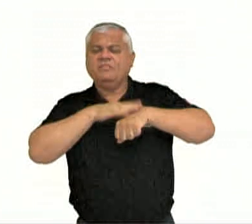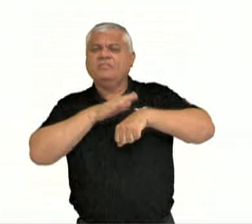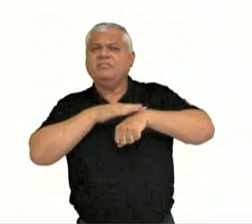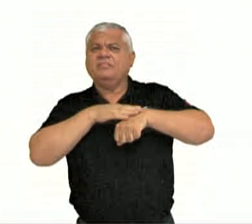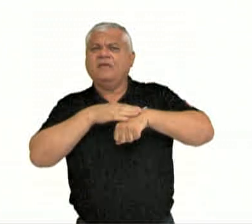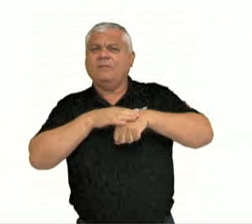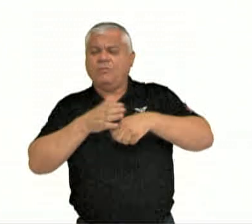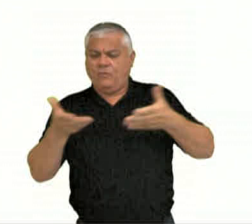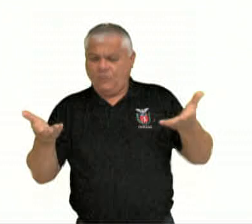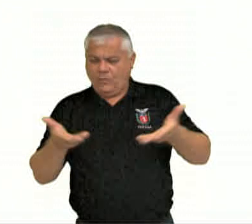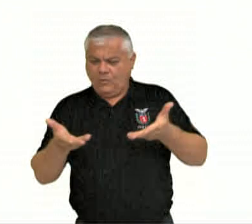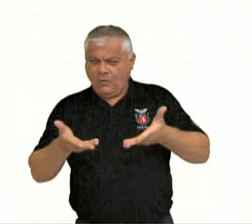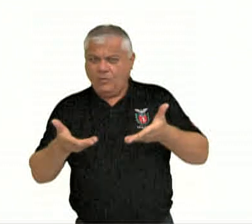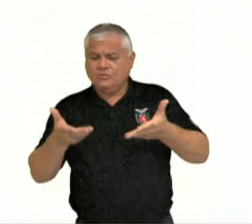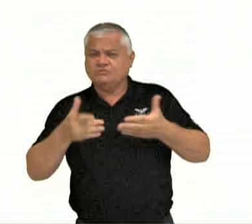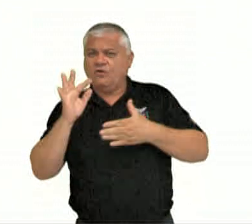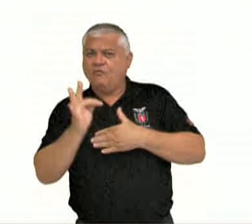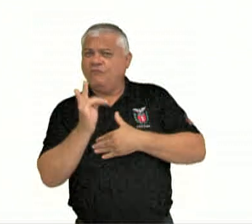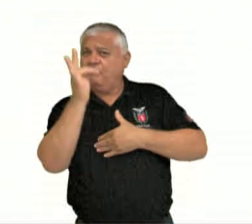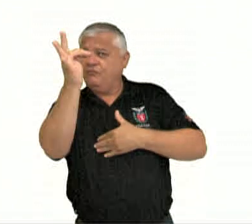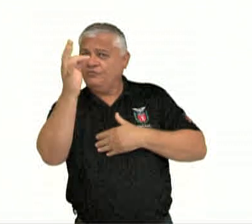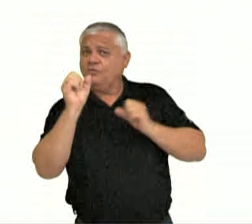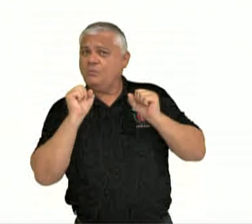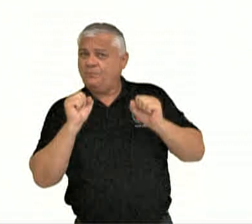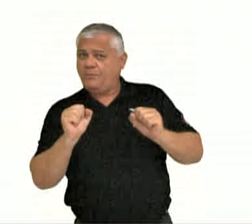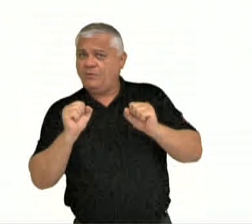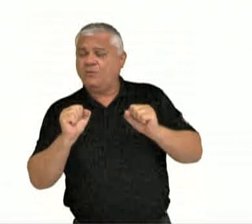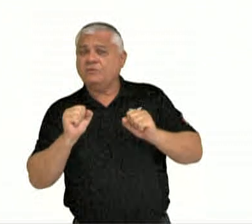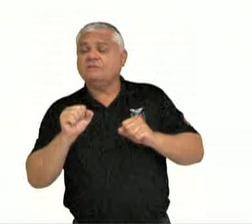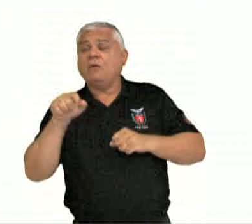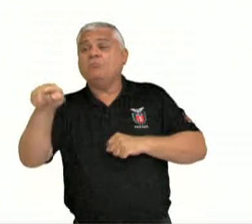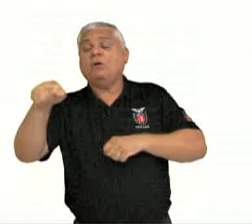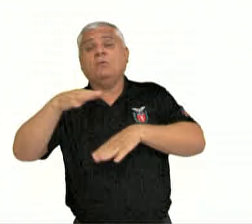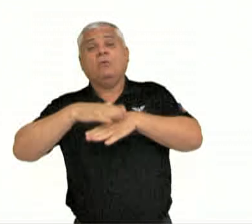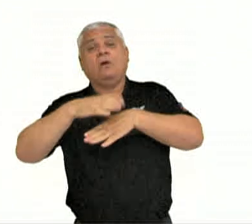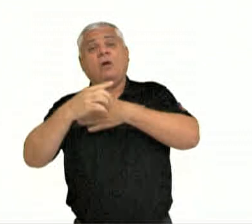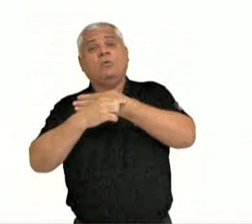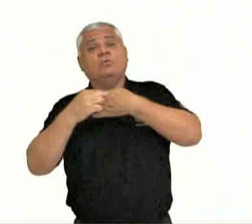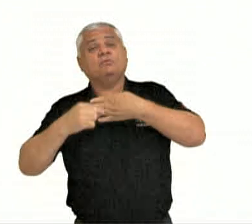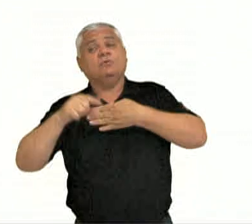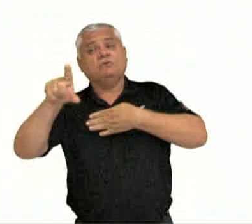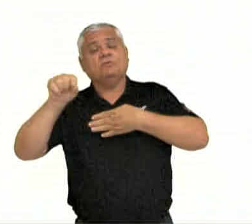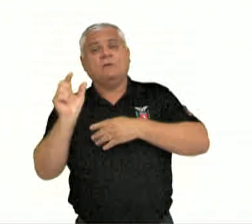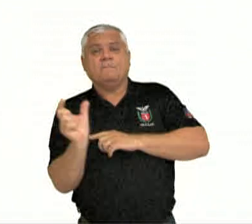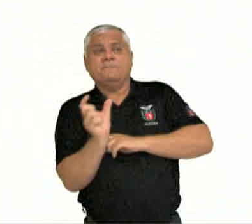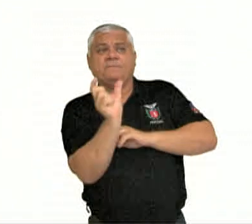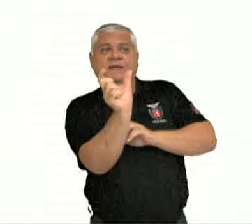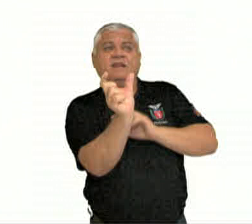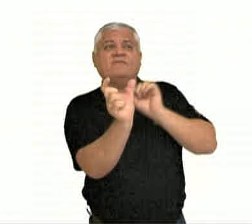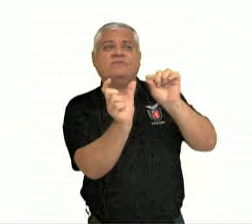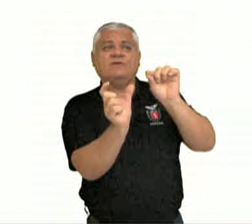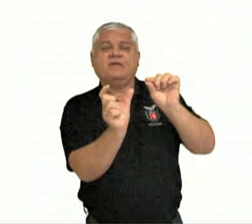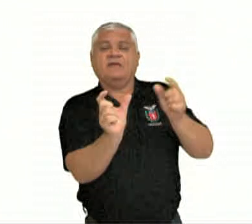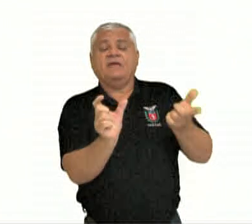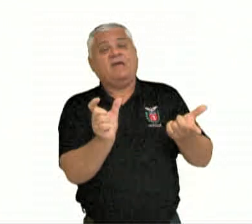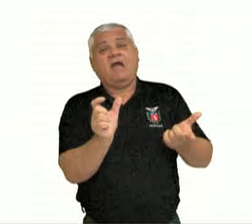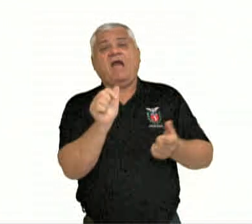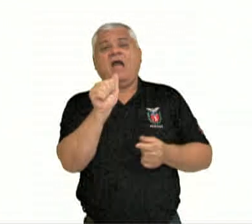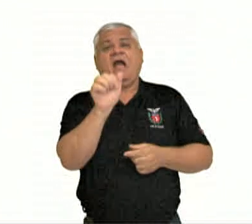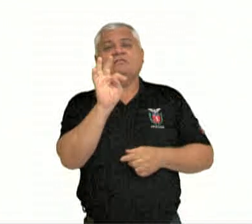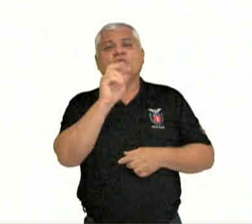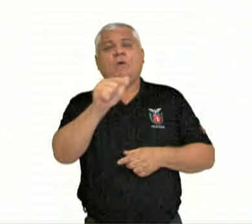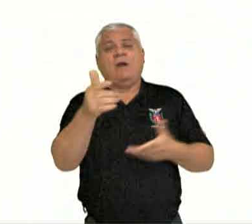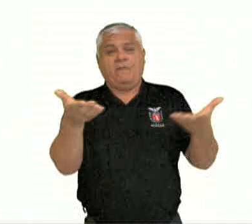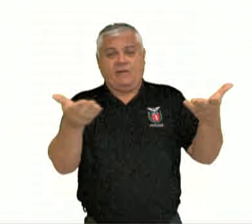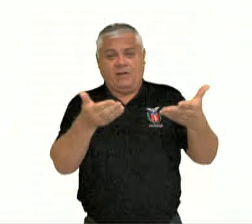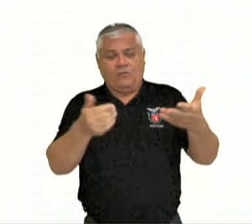atual, presente e poderá futuro. A escolha do autor pode ser justificada porque o texto traz hipóteses e